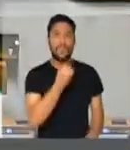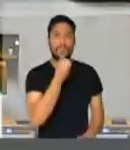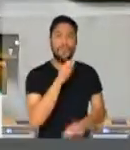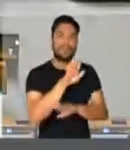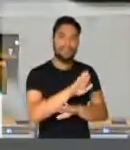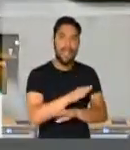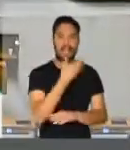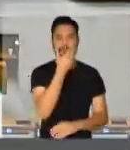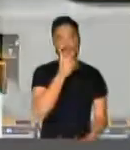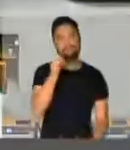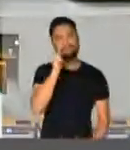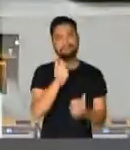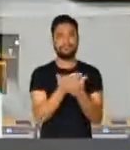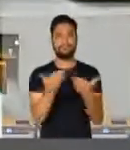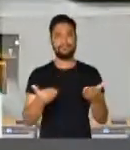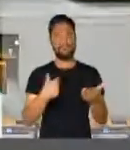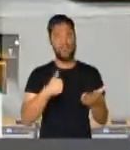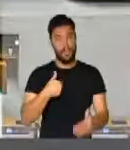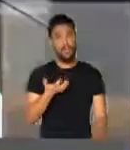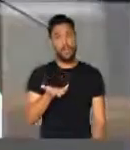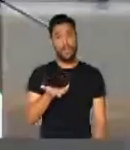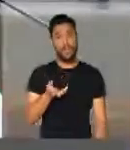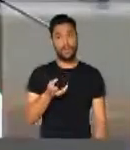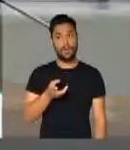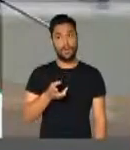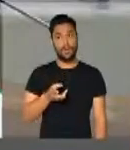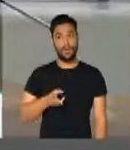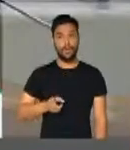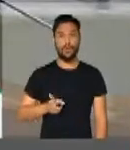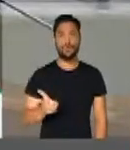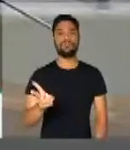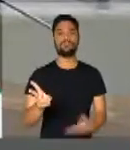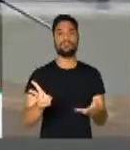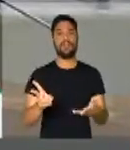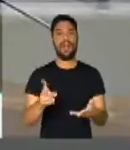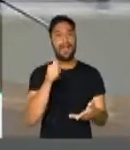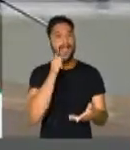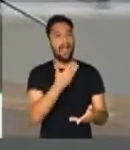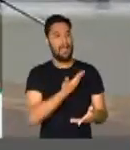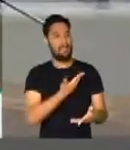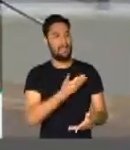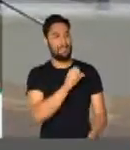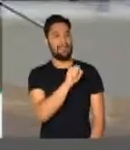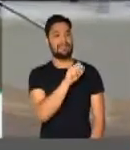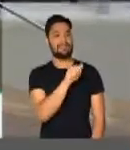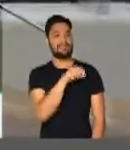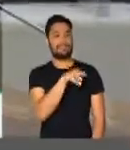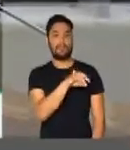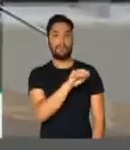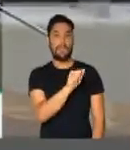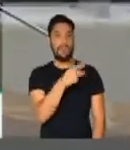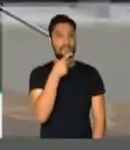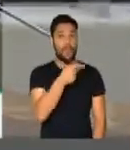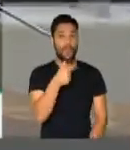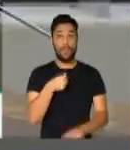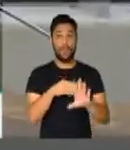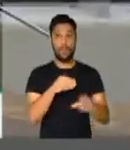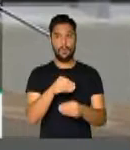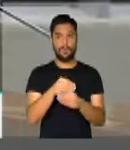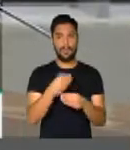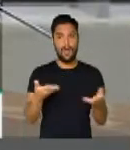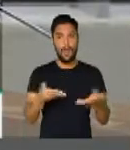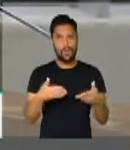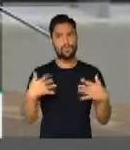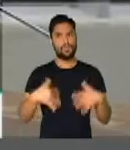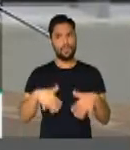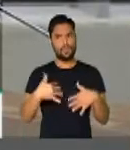Boa tarde a todos e todas. Eu quero seguir exatamente de onde minha colega Sâmia terminou. Na gravidade da